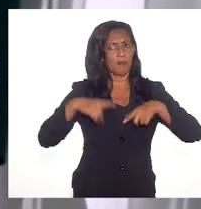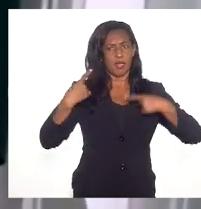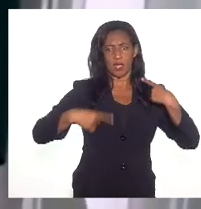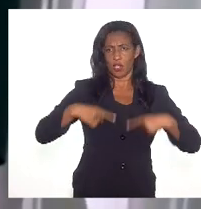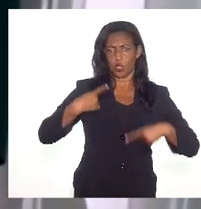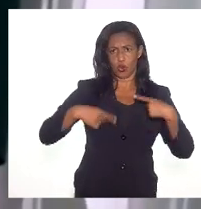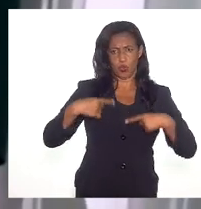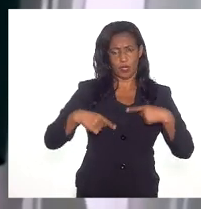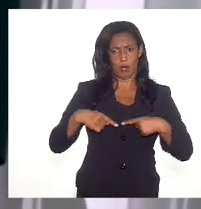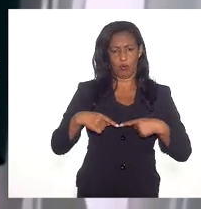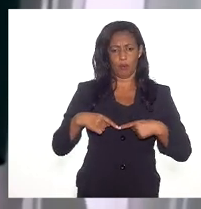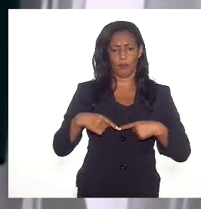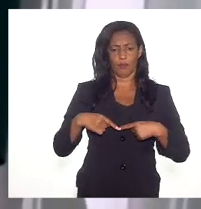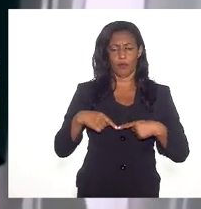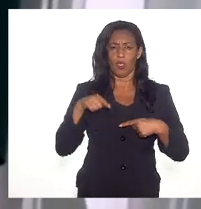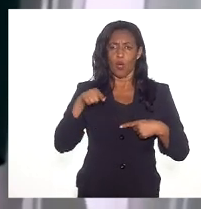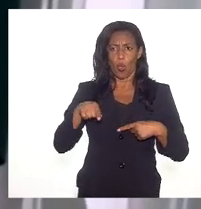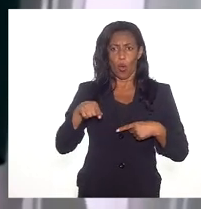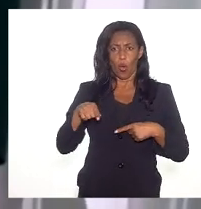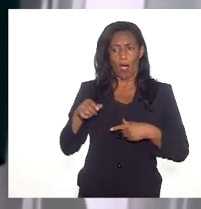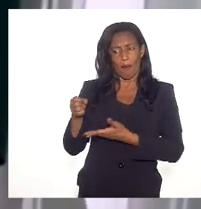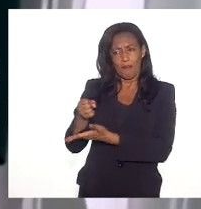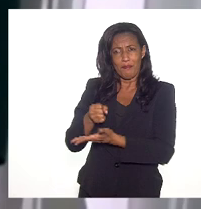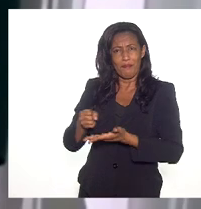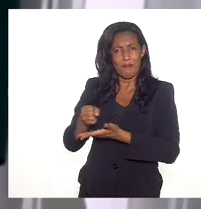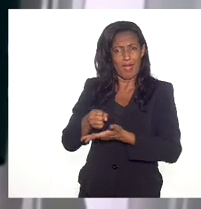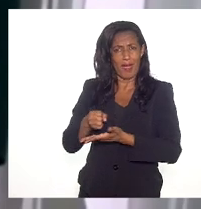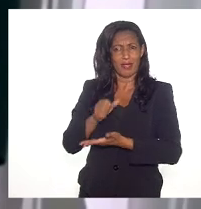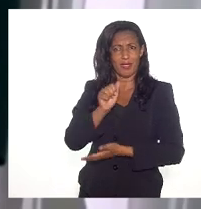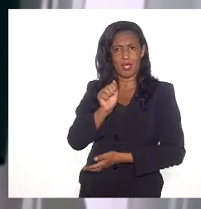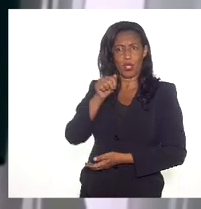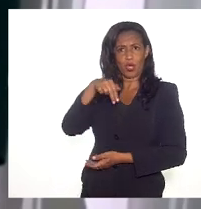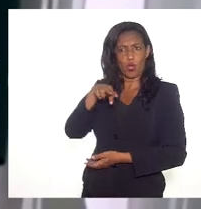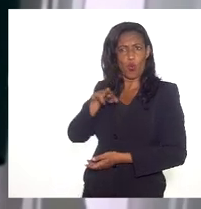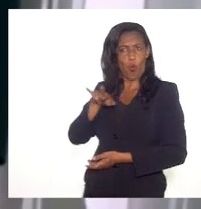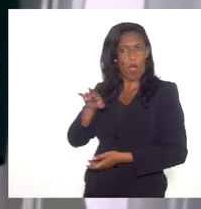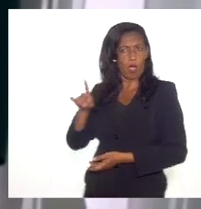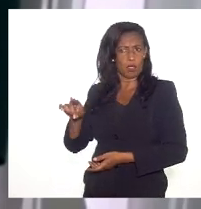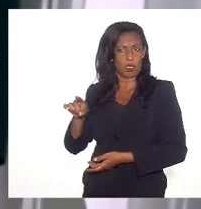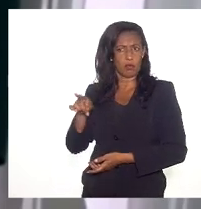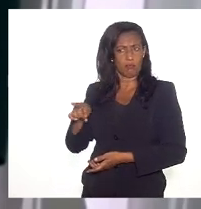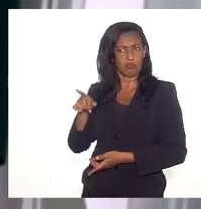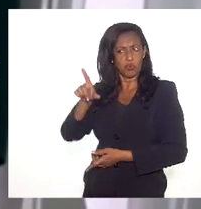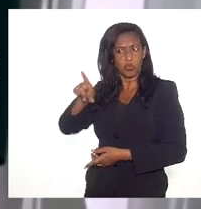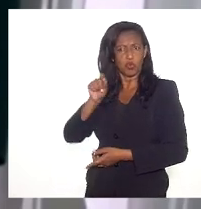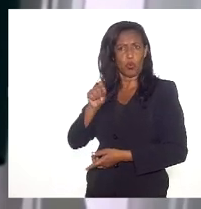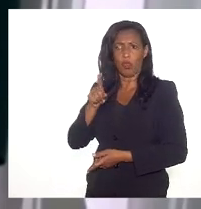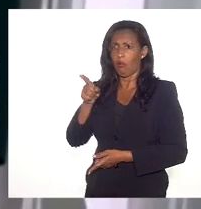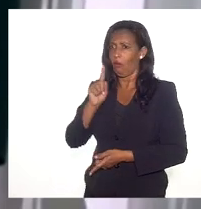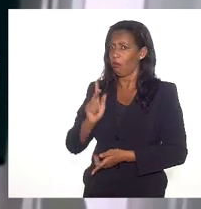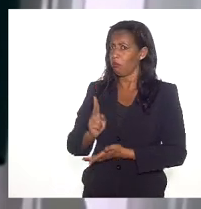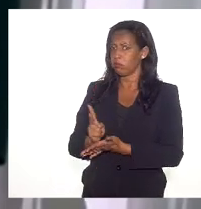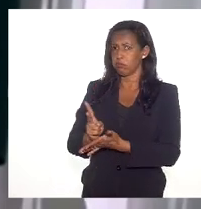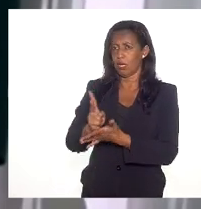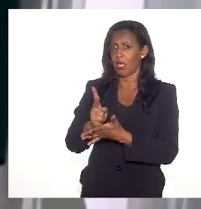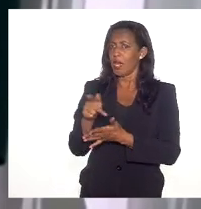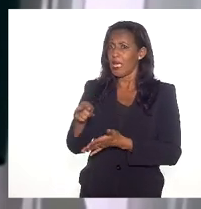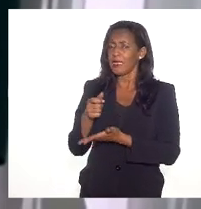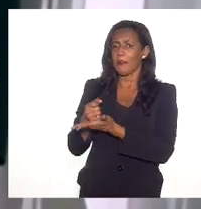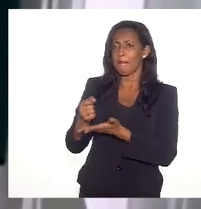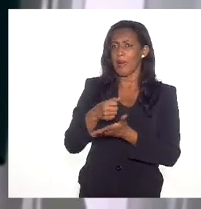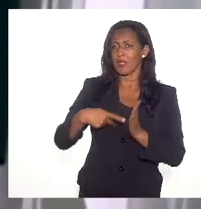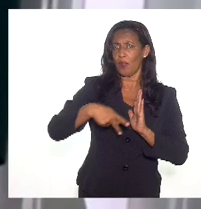mérito, Rodrigo Amorim, a fundamentação que o Anderson Moraes adotou não procede, porque ele usa como base uma portaria